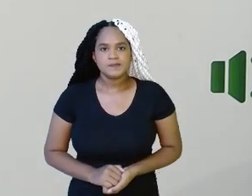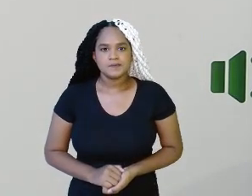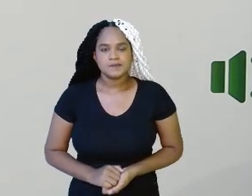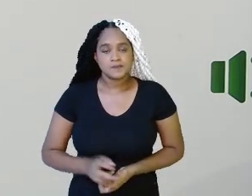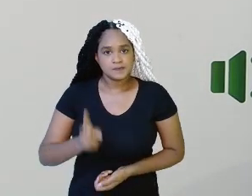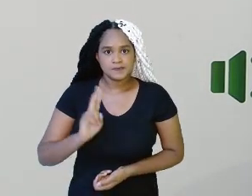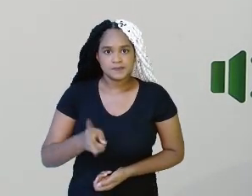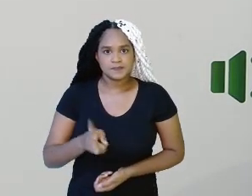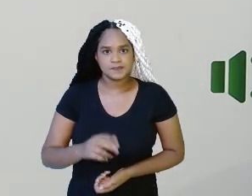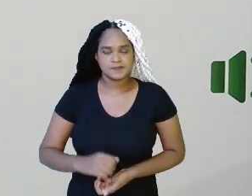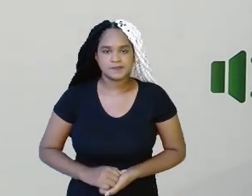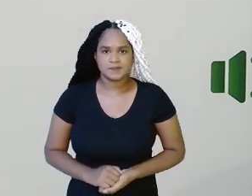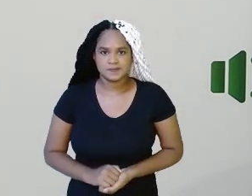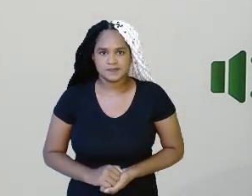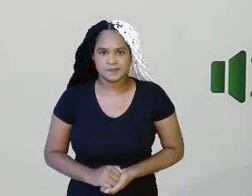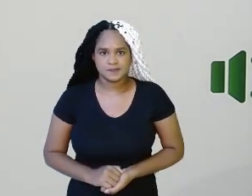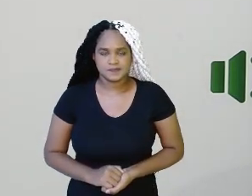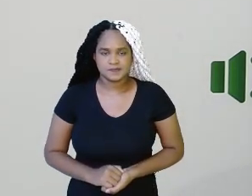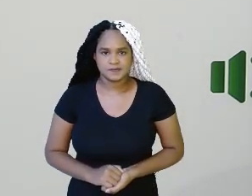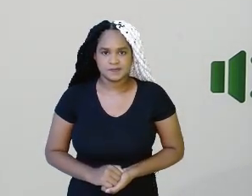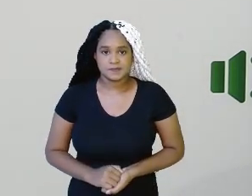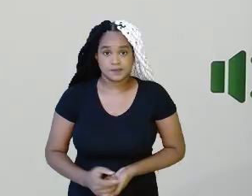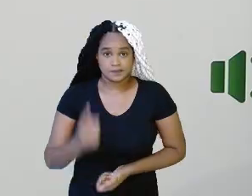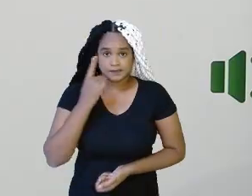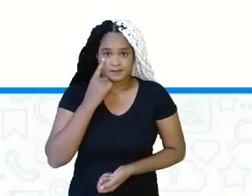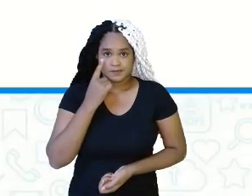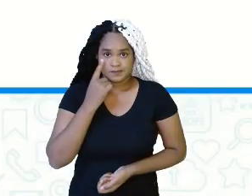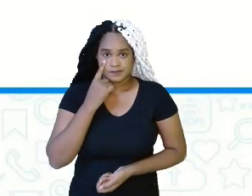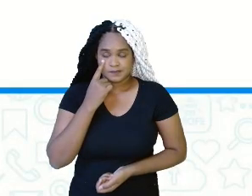seguindo. Então, olha só.